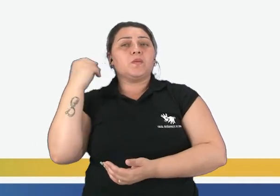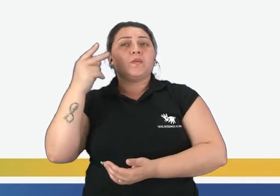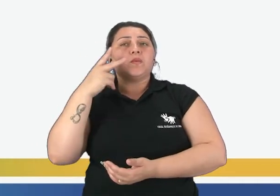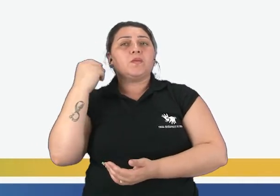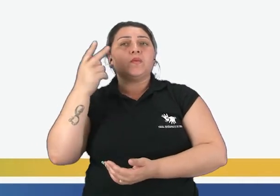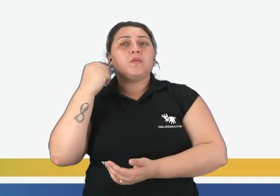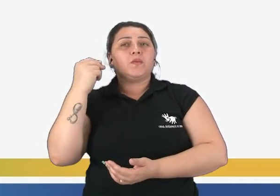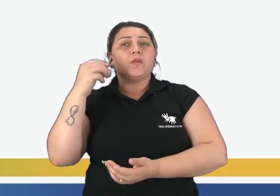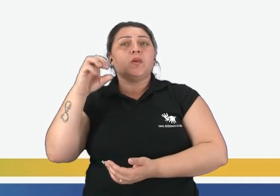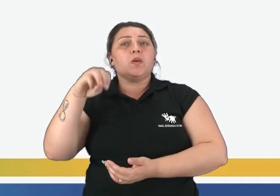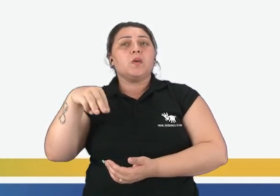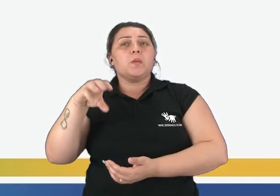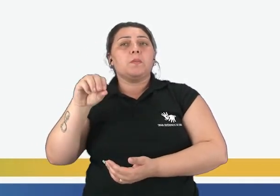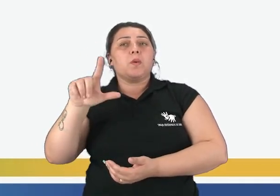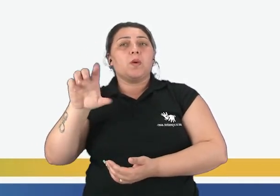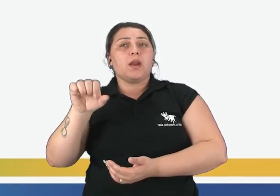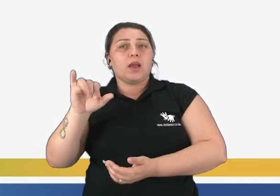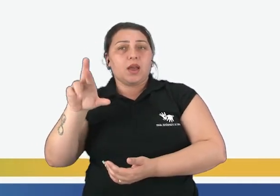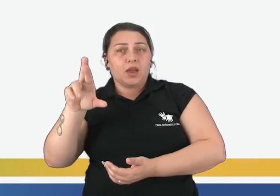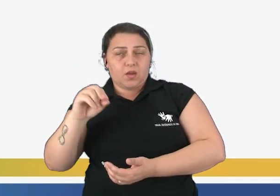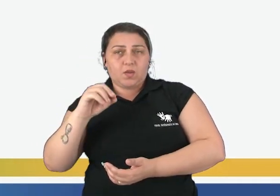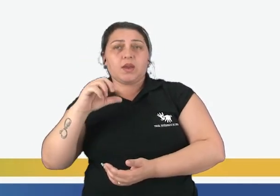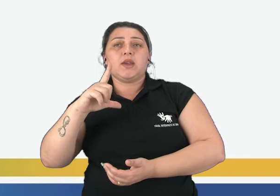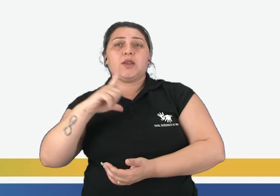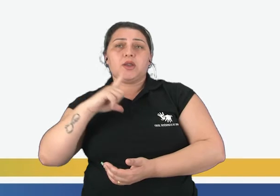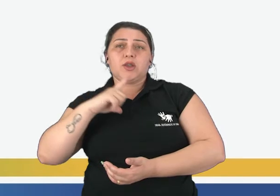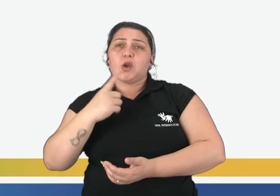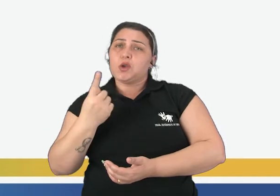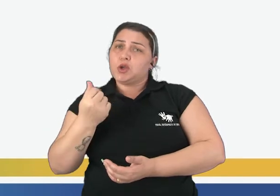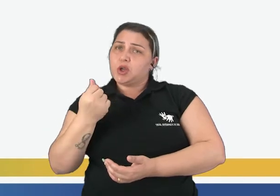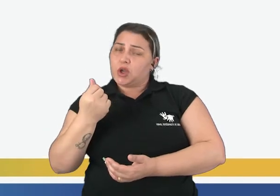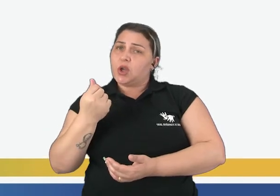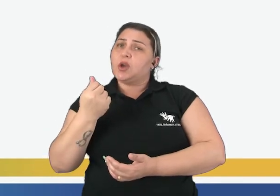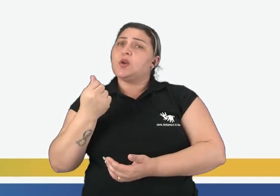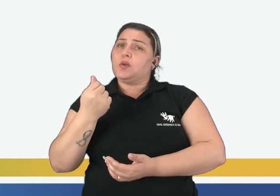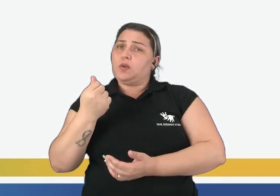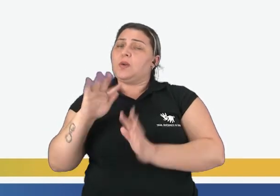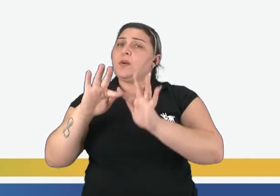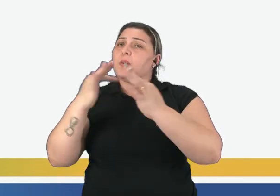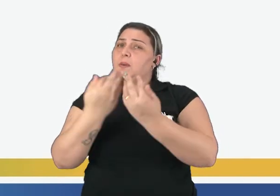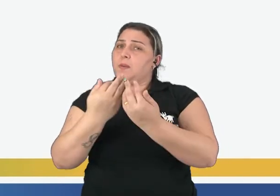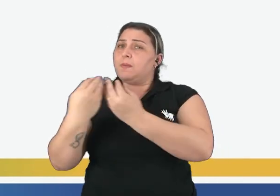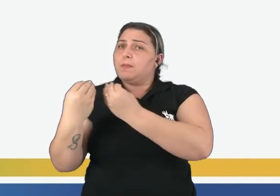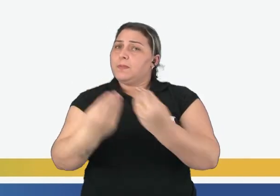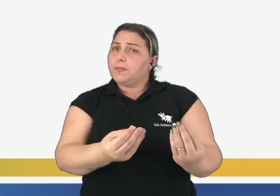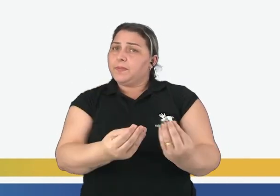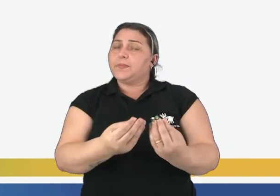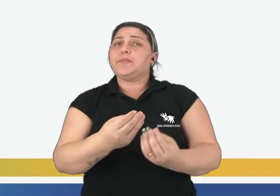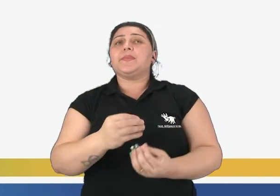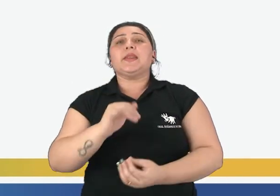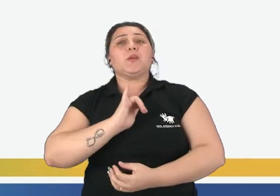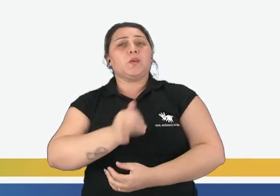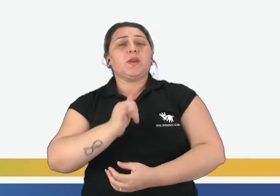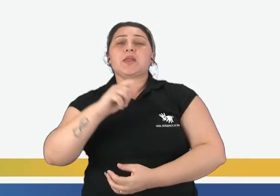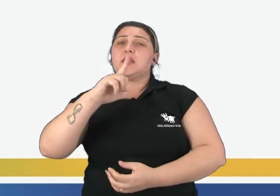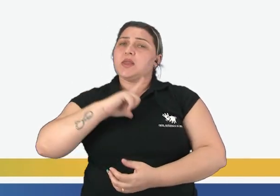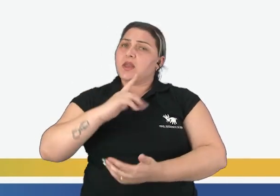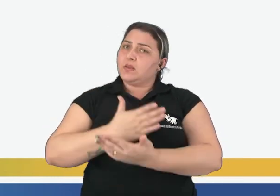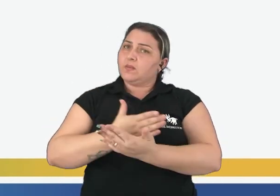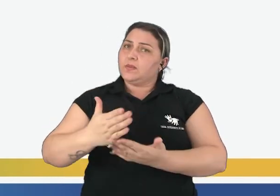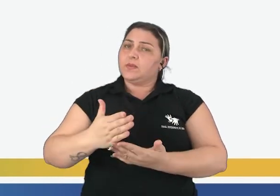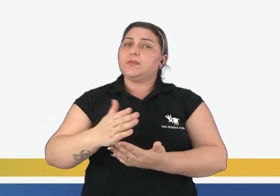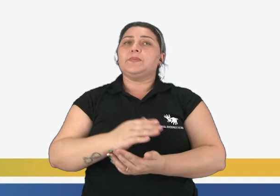foi um moleiro que tinha uma herança deixou três filhos essa situação Inicial tá todo conto dessa situação